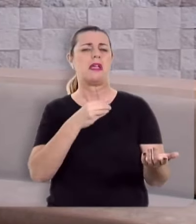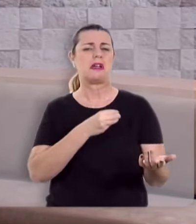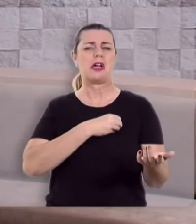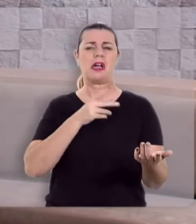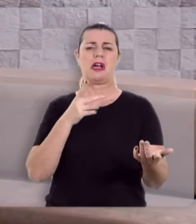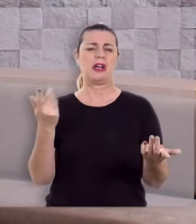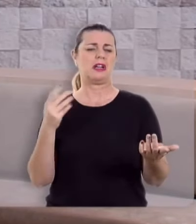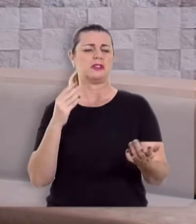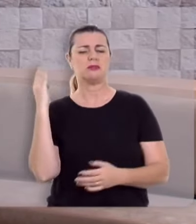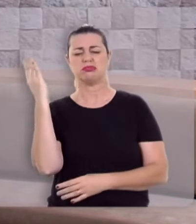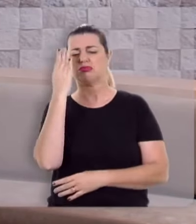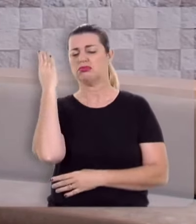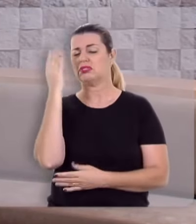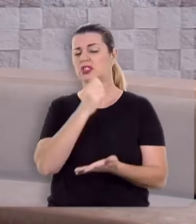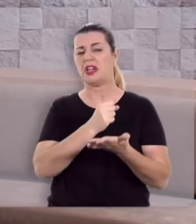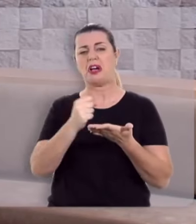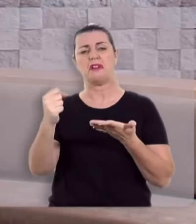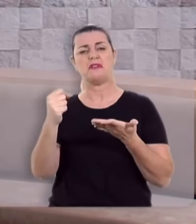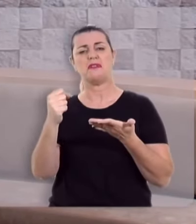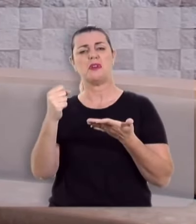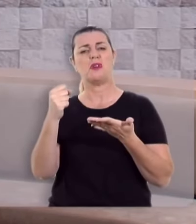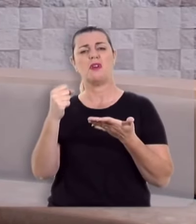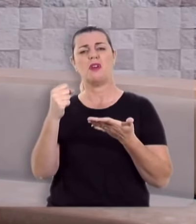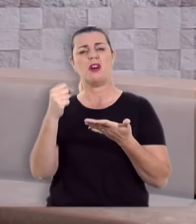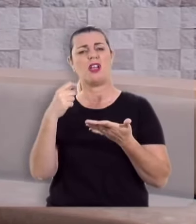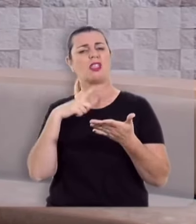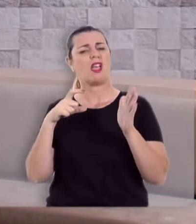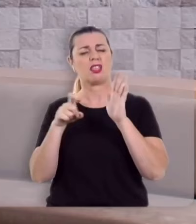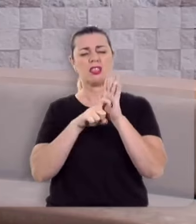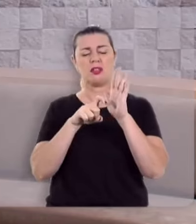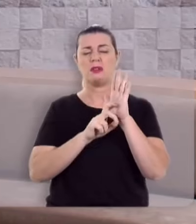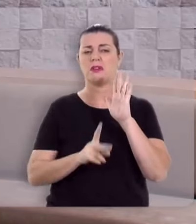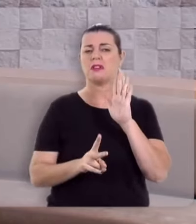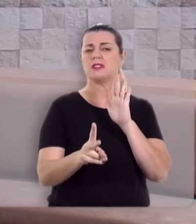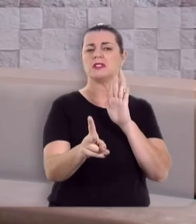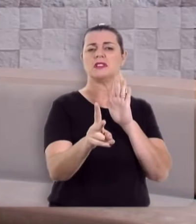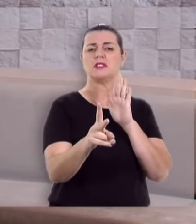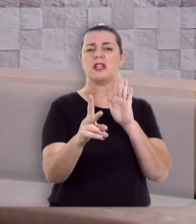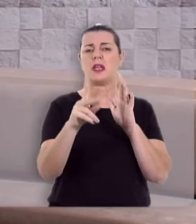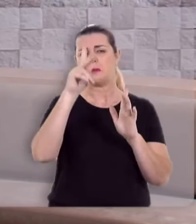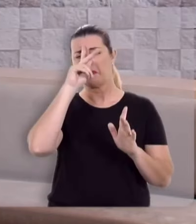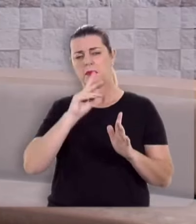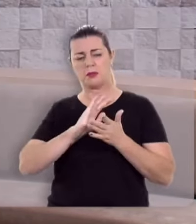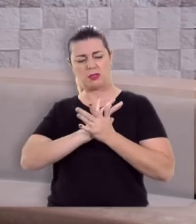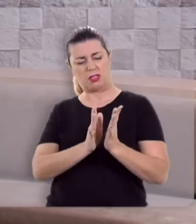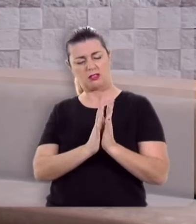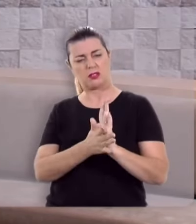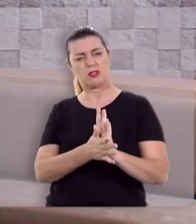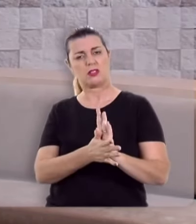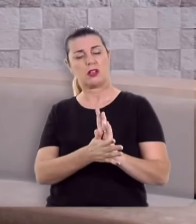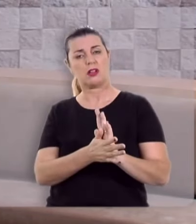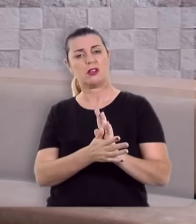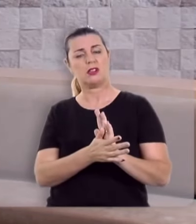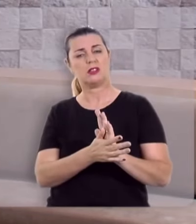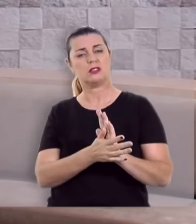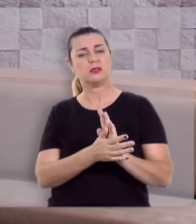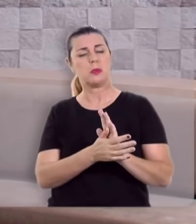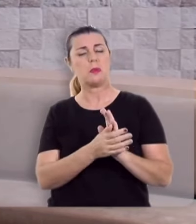jeito não, já está mergulhado aí no submundo das drogas, se autodestruindo, ou está aí